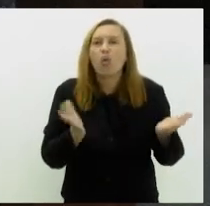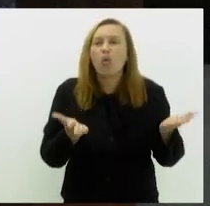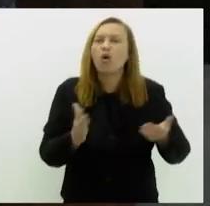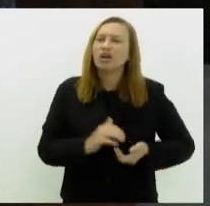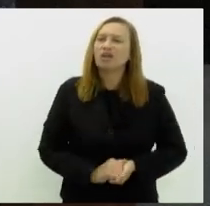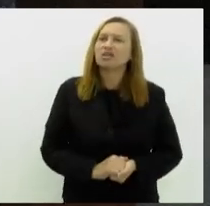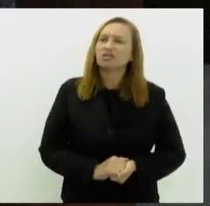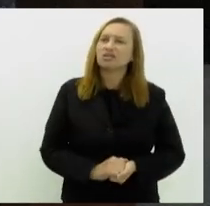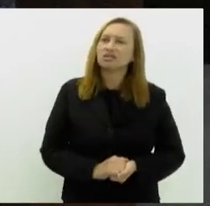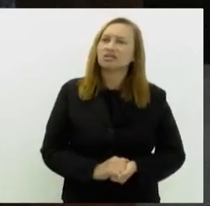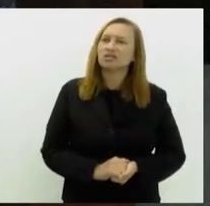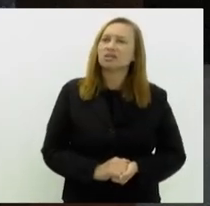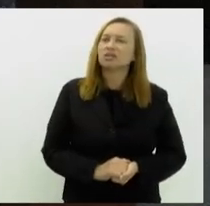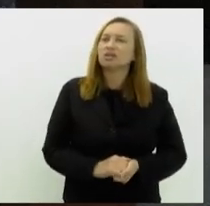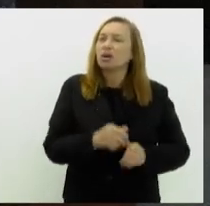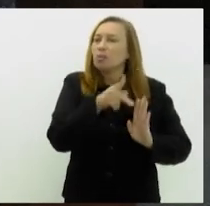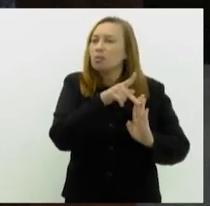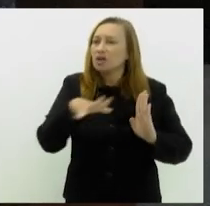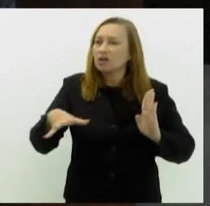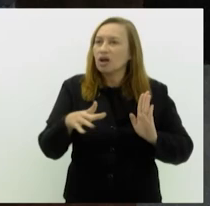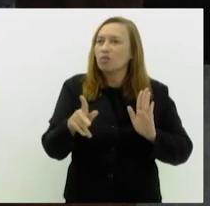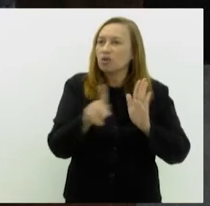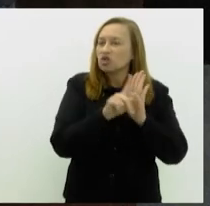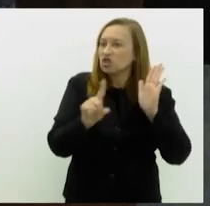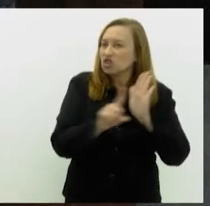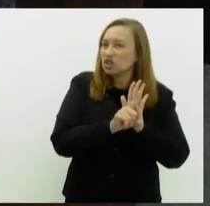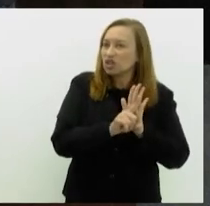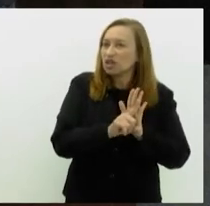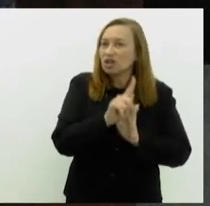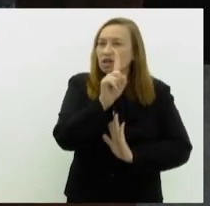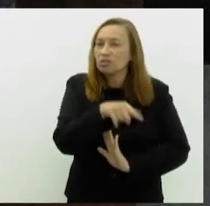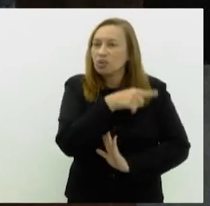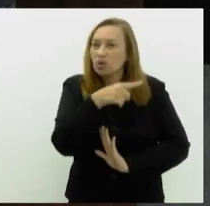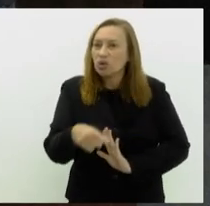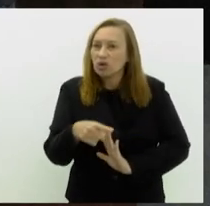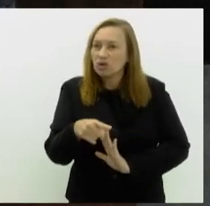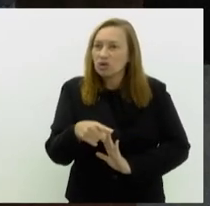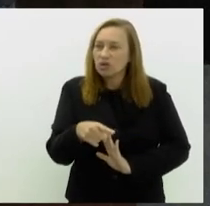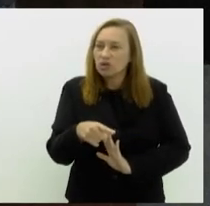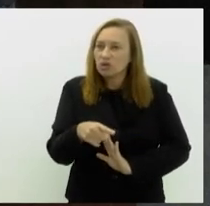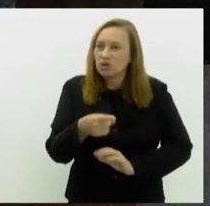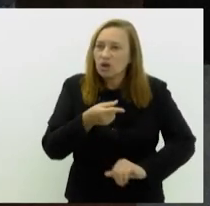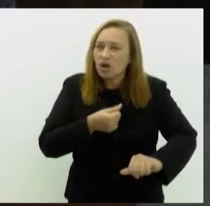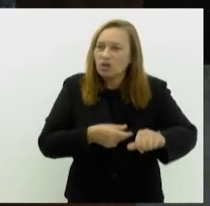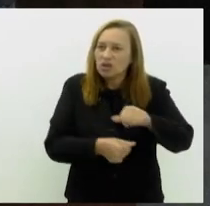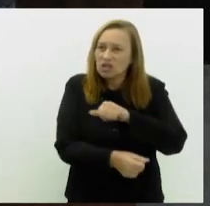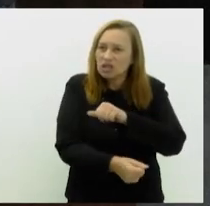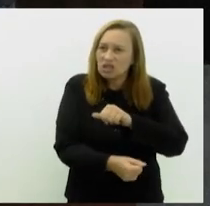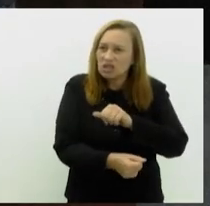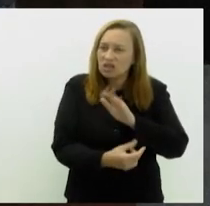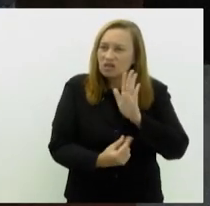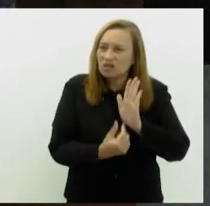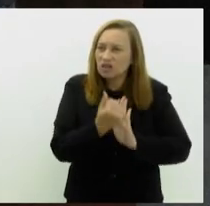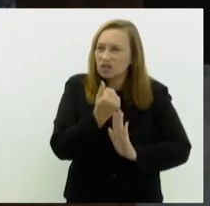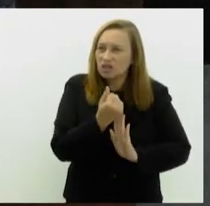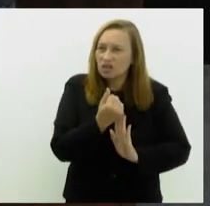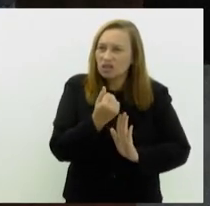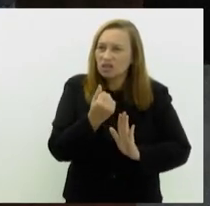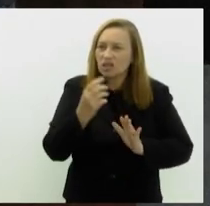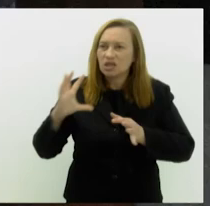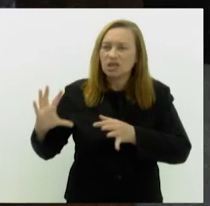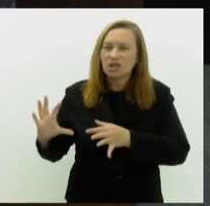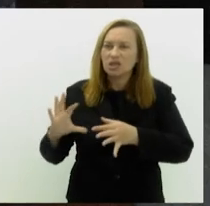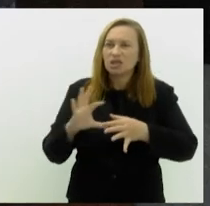conta disso, eu acabei de protocolar um projeto de lei que proíbe a concessão de auxílio financeiro para custear direta